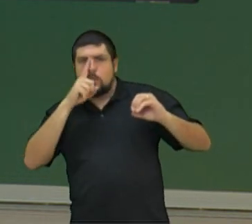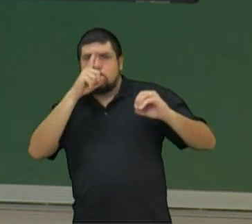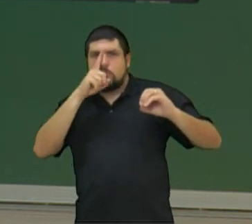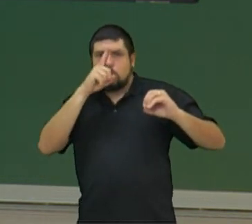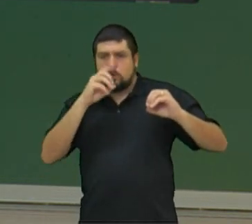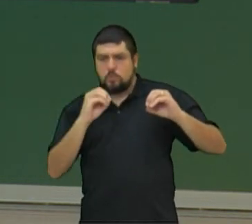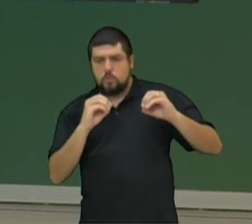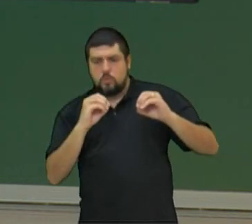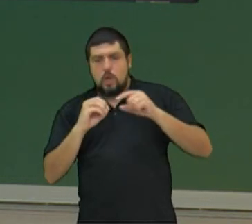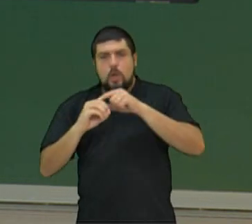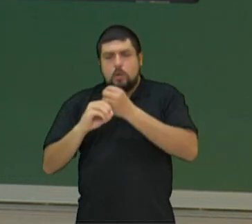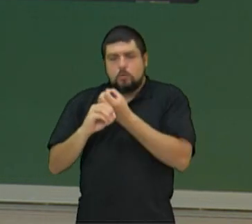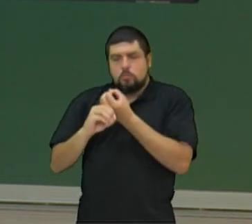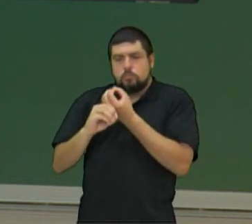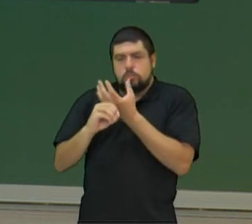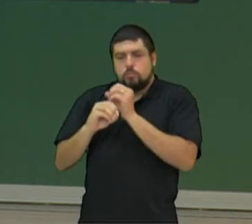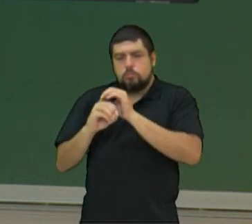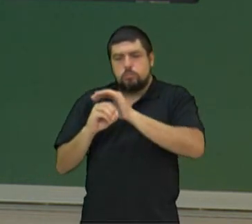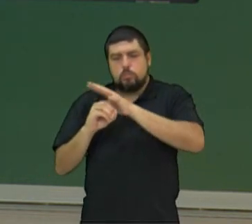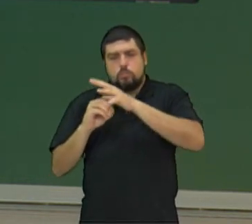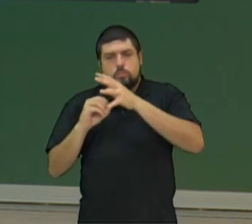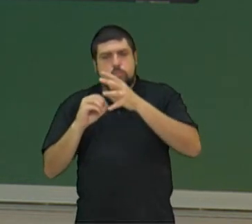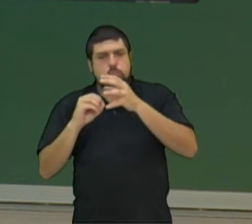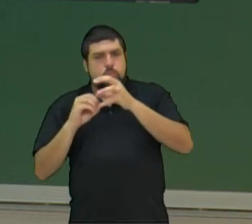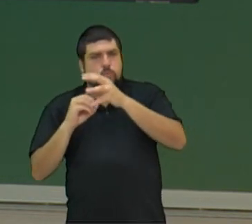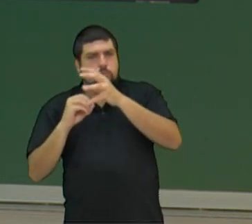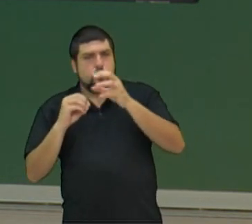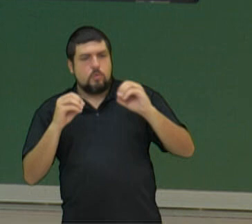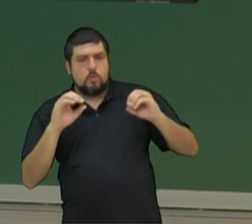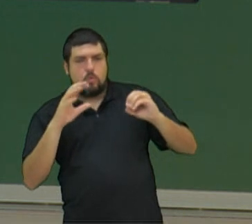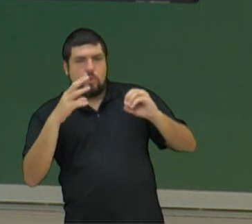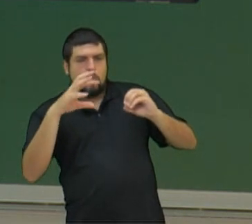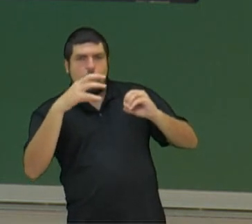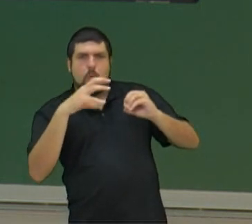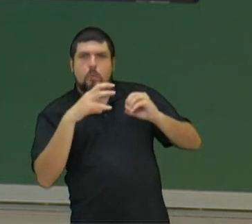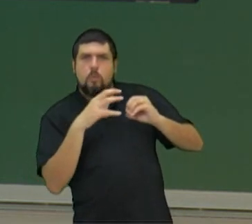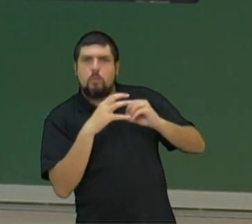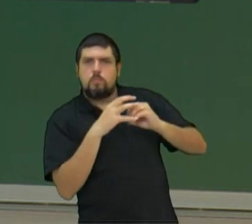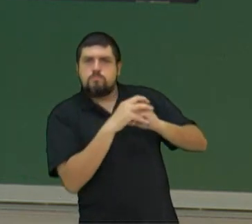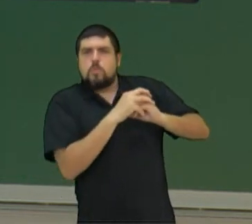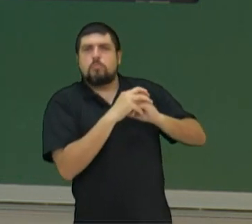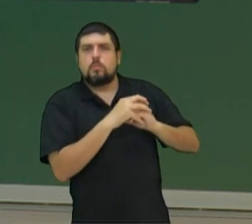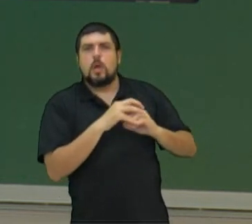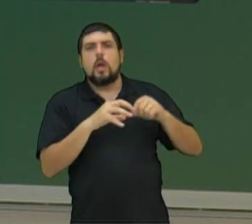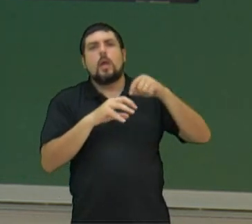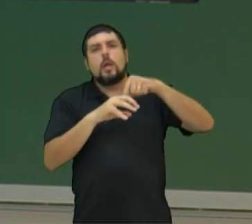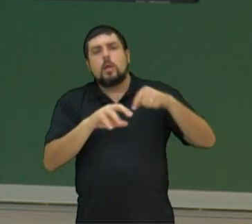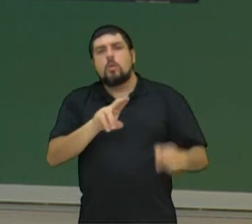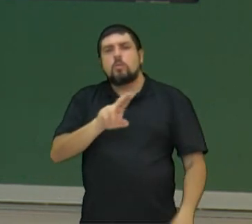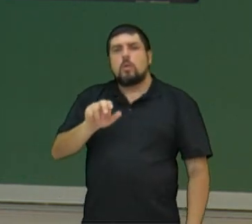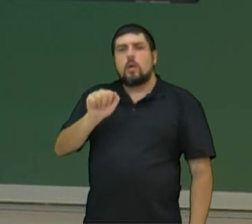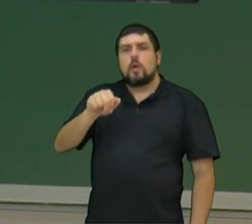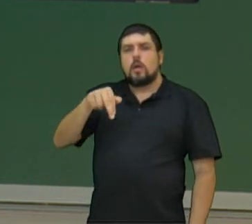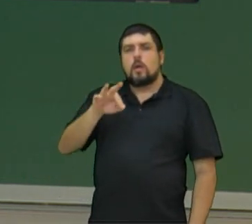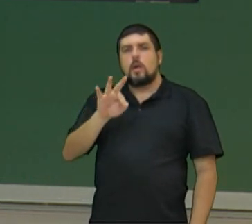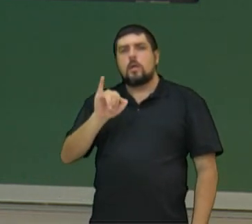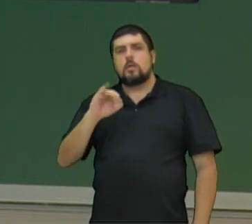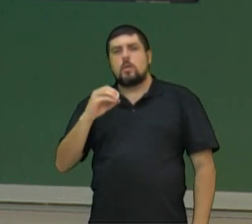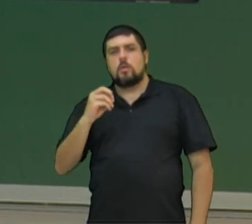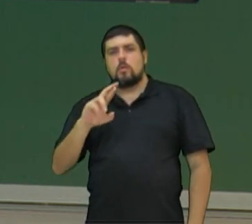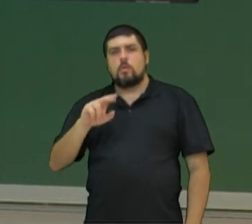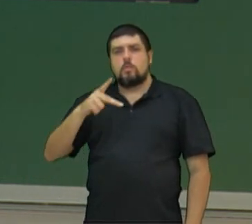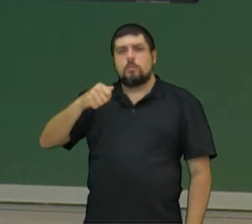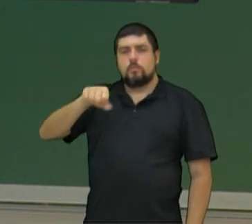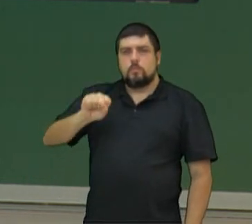anticorpos. Então, por isso que nós falamos que as vacinas estimulam a produção de anticorpos. Lembra que a gente